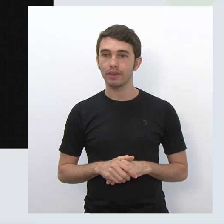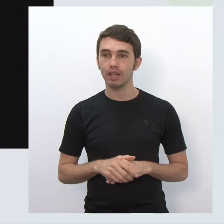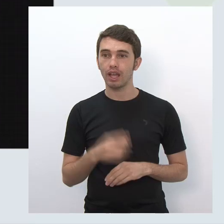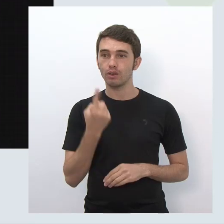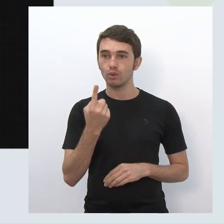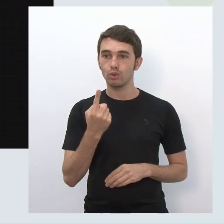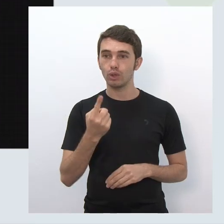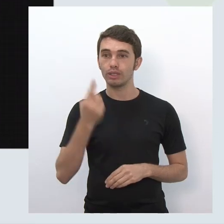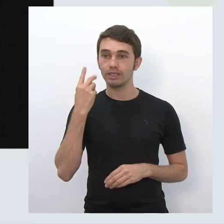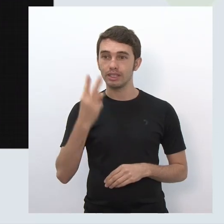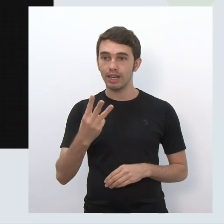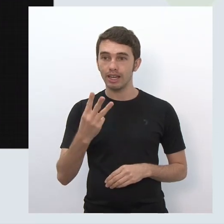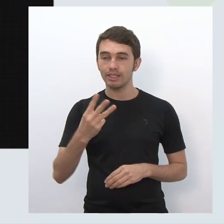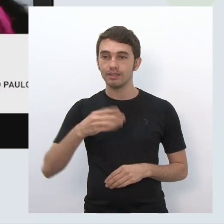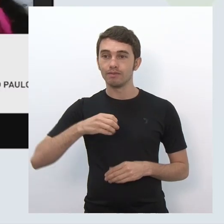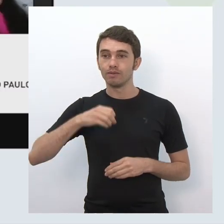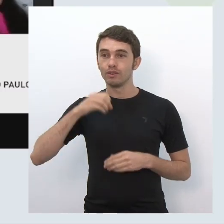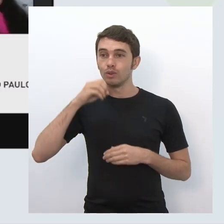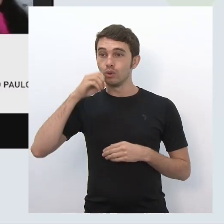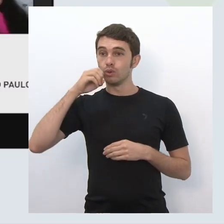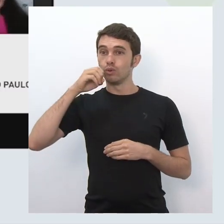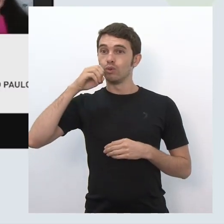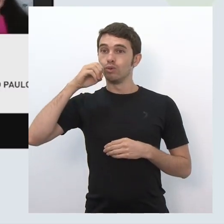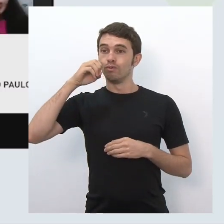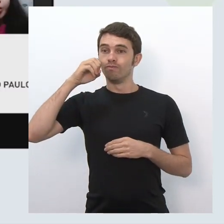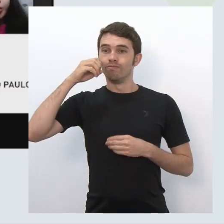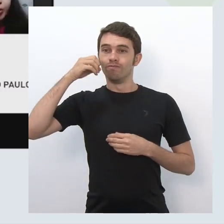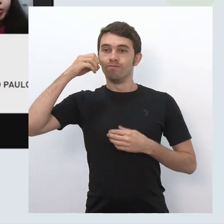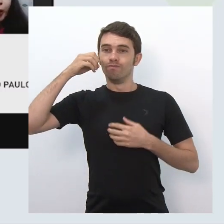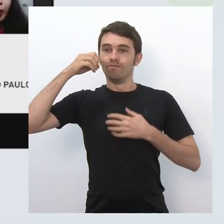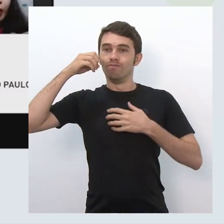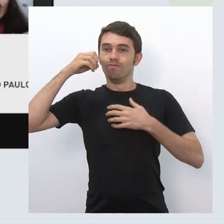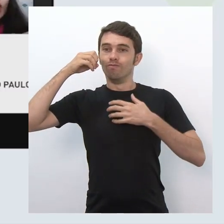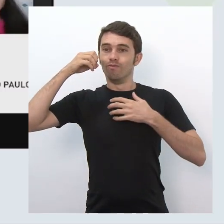1, 2, 3. Respira bem fundo.